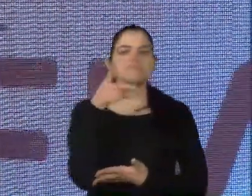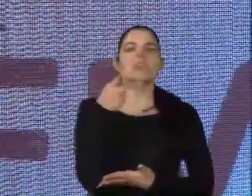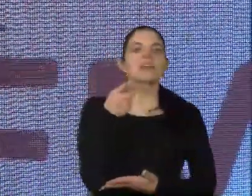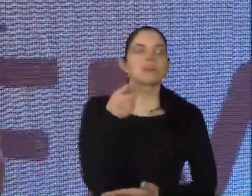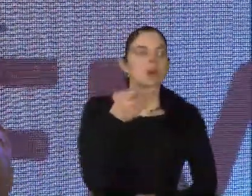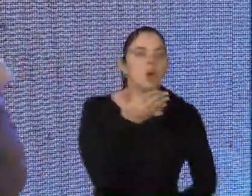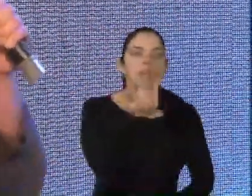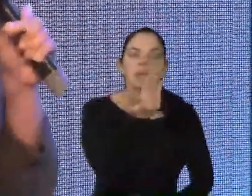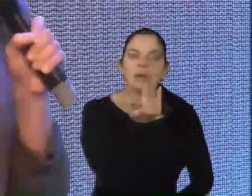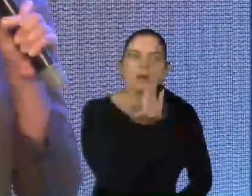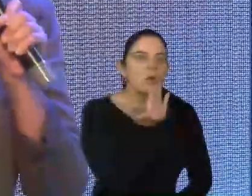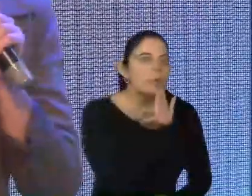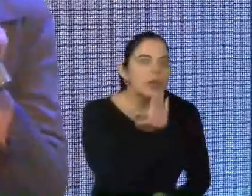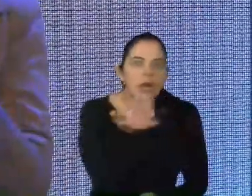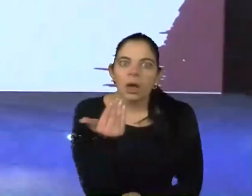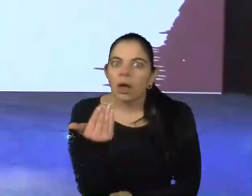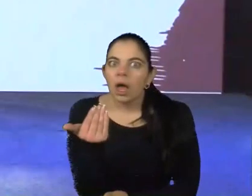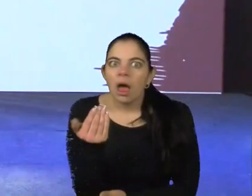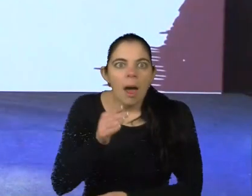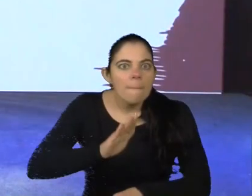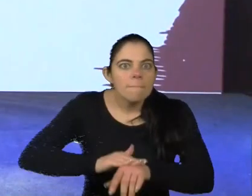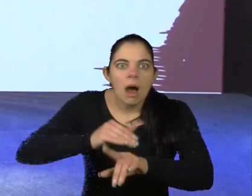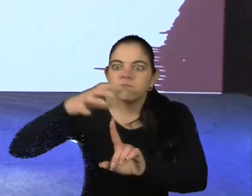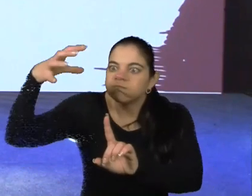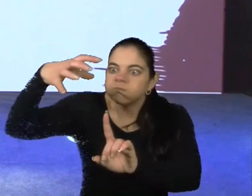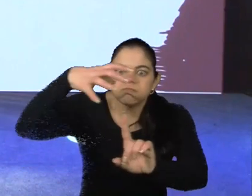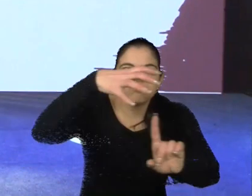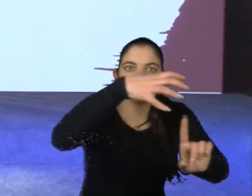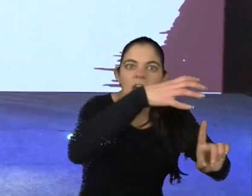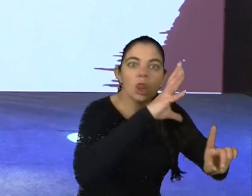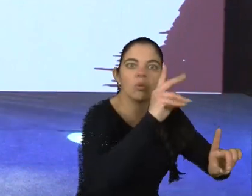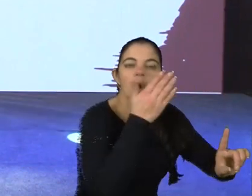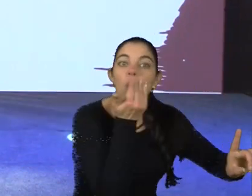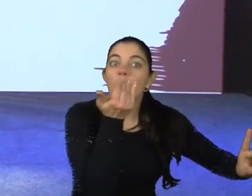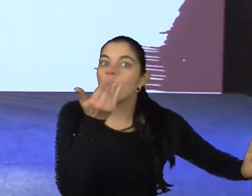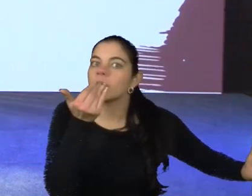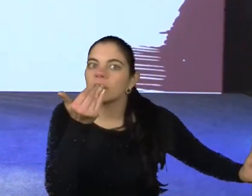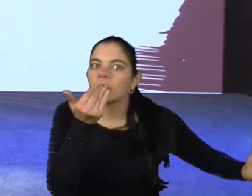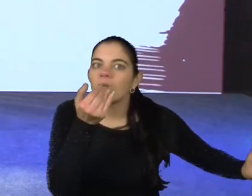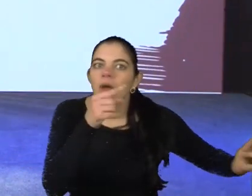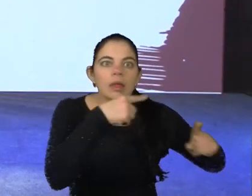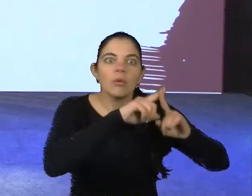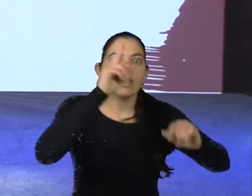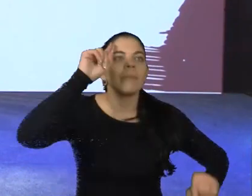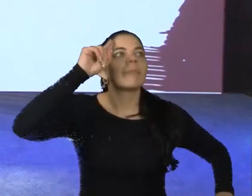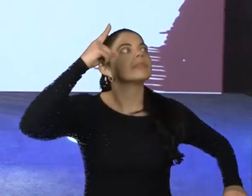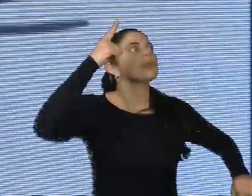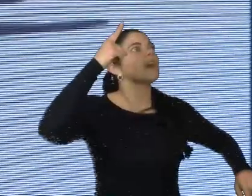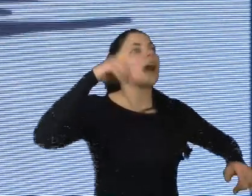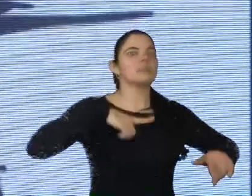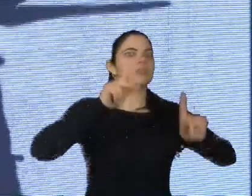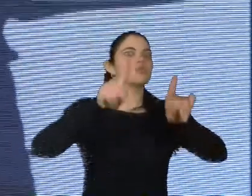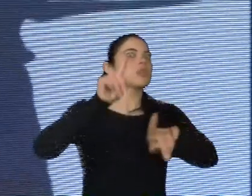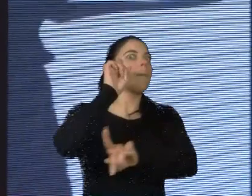gente. Comida tem mais influência do que a gente tem noção, pensamento. A gente não tem ideia disso. A gente